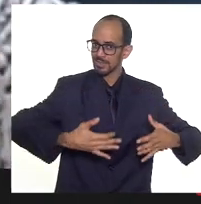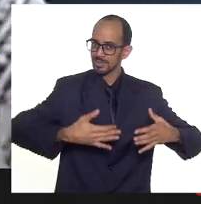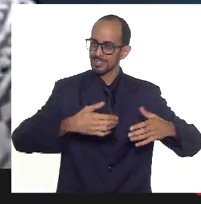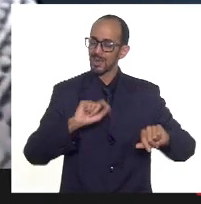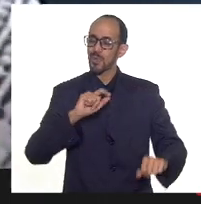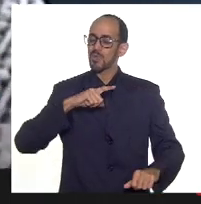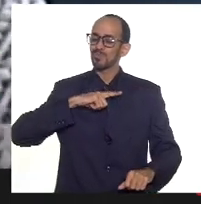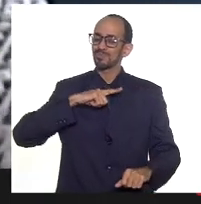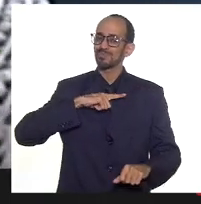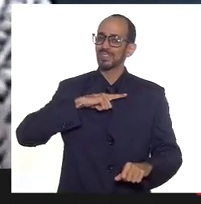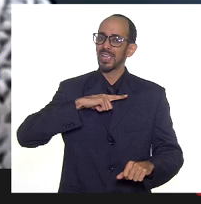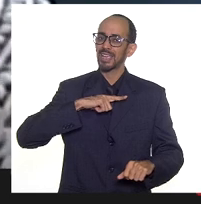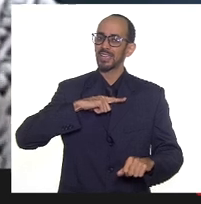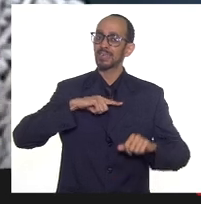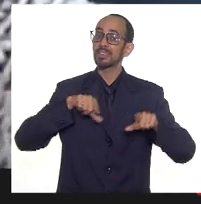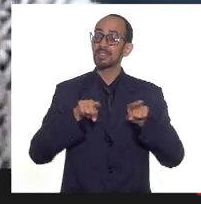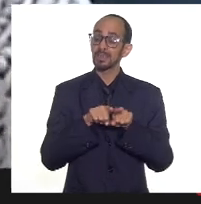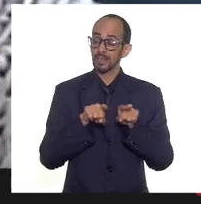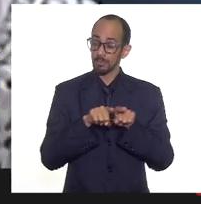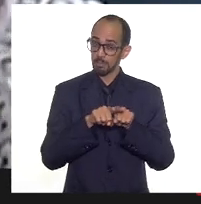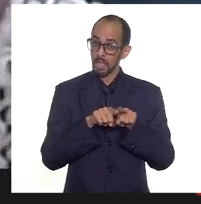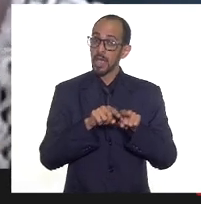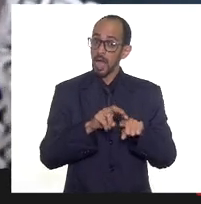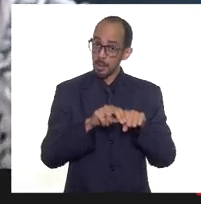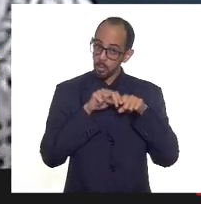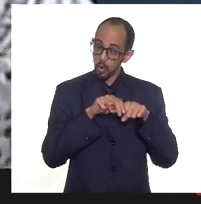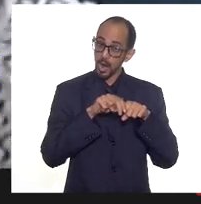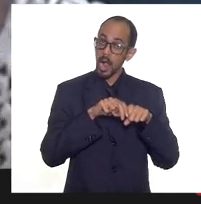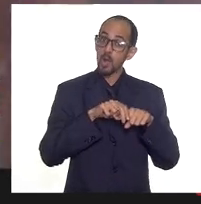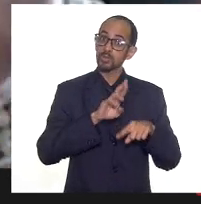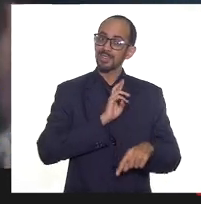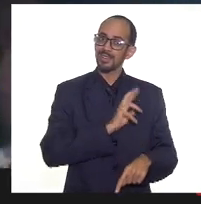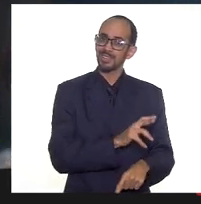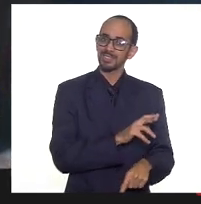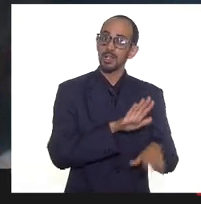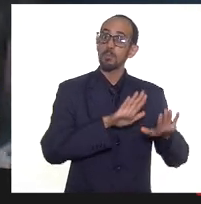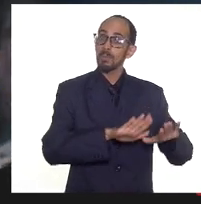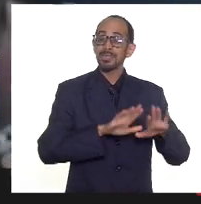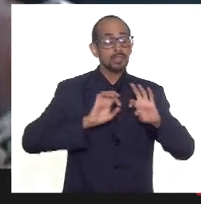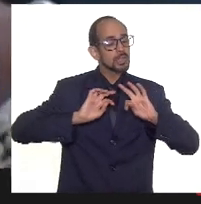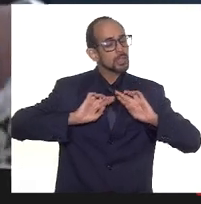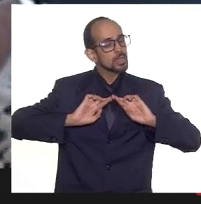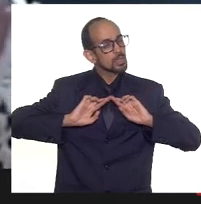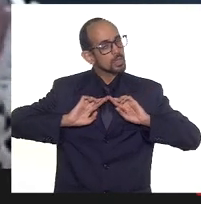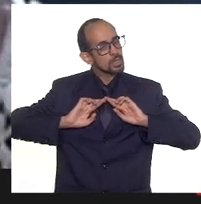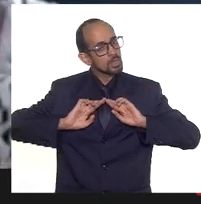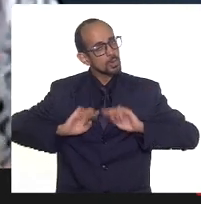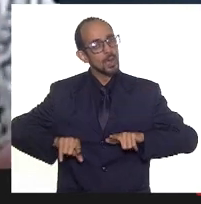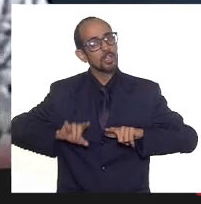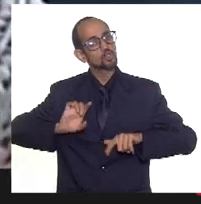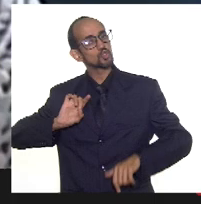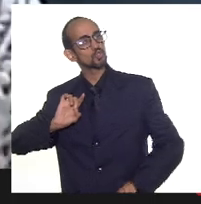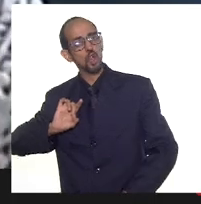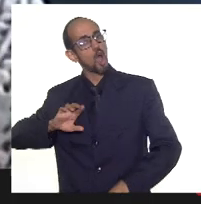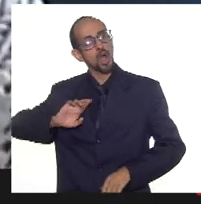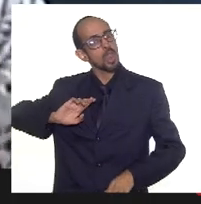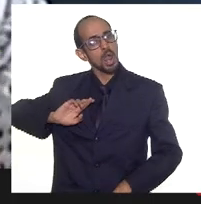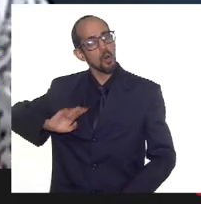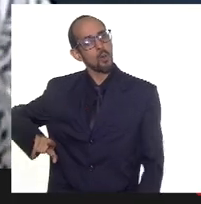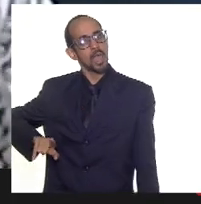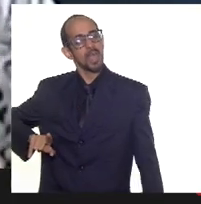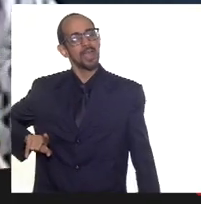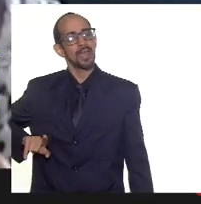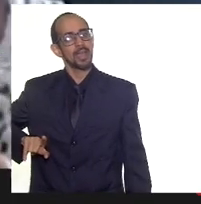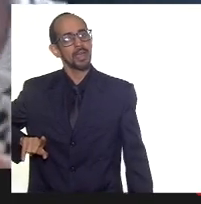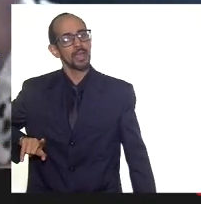acionada a partir da chave religiosa, porque essa é uma variável, mas não só, porque a gente tem informações de que terreiros que